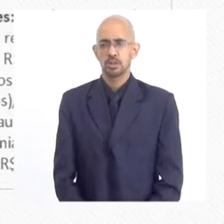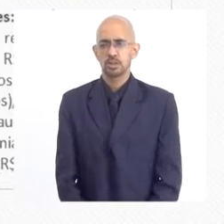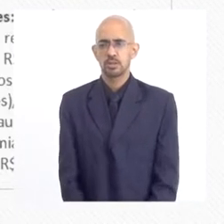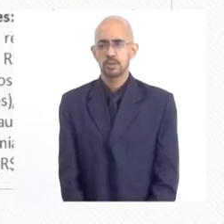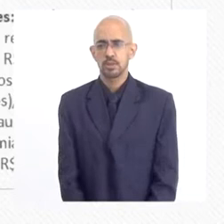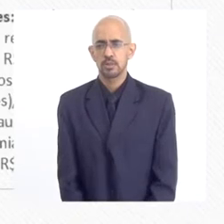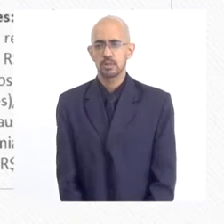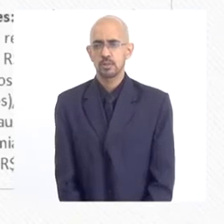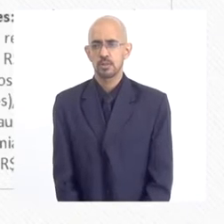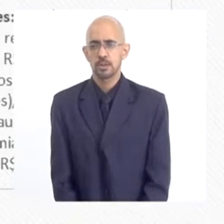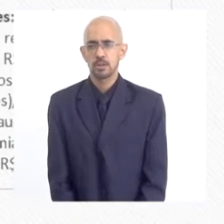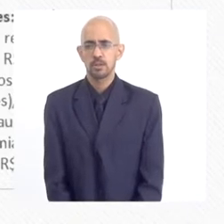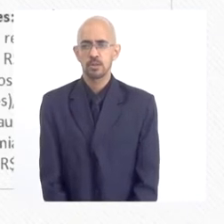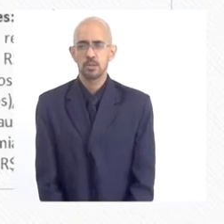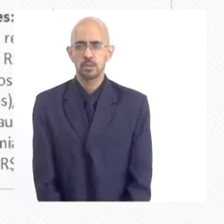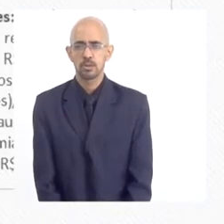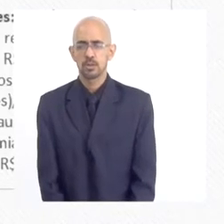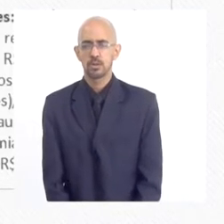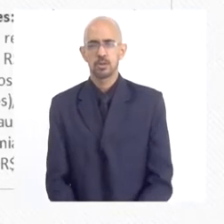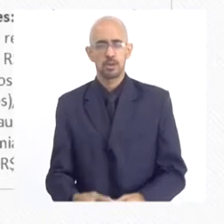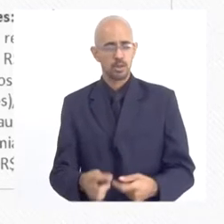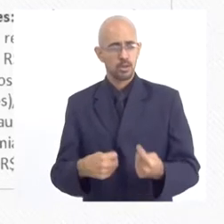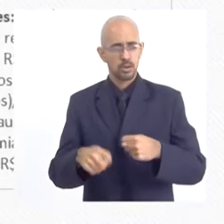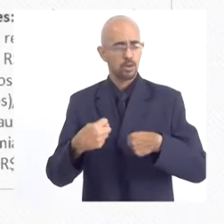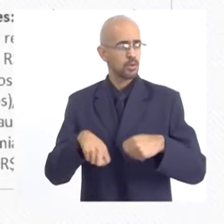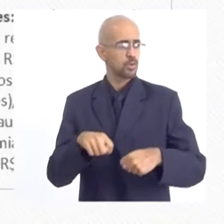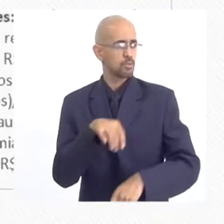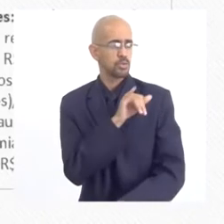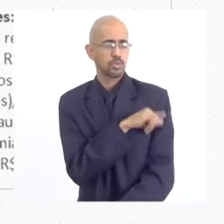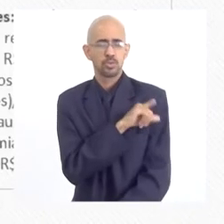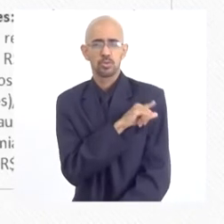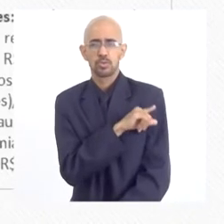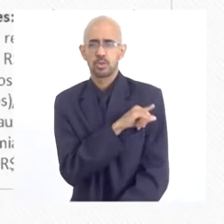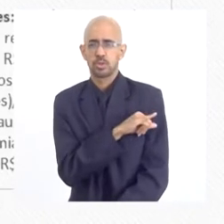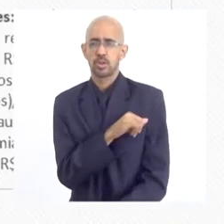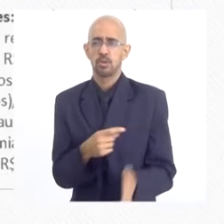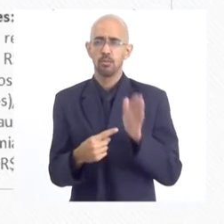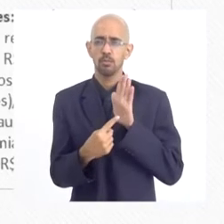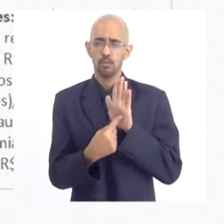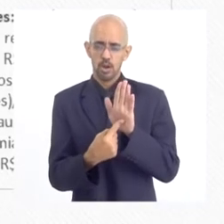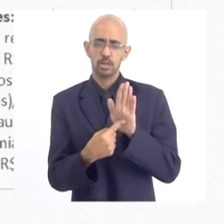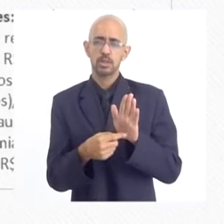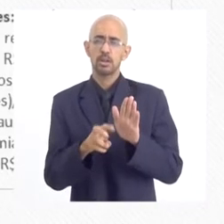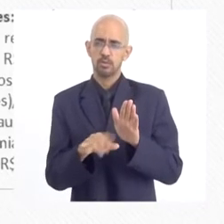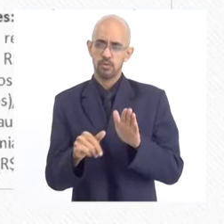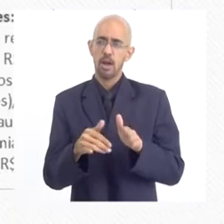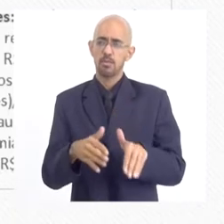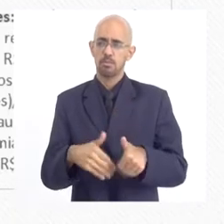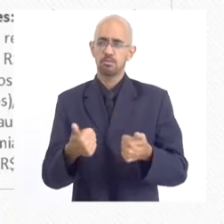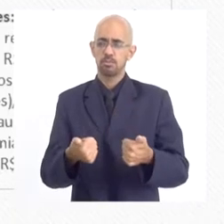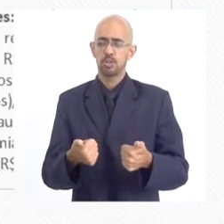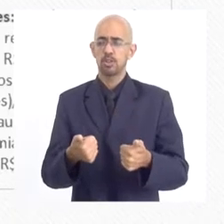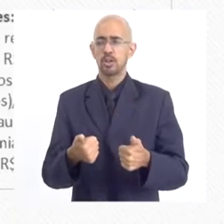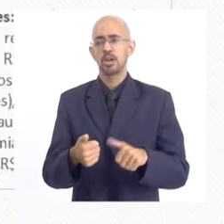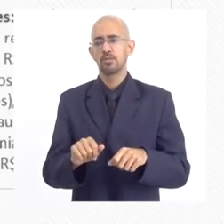Então, mostra que a economia fluminense vem dando áreas de recuperação, e a gente tem visto isso em